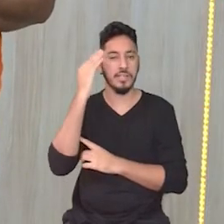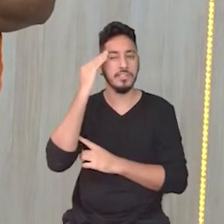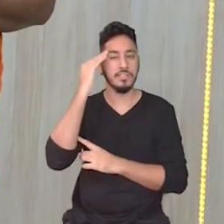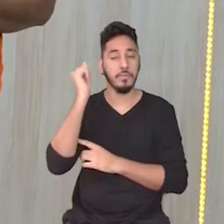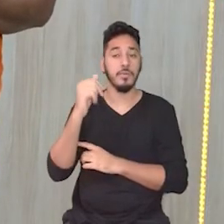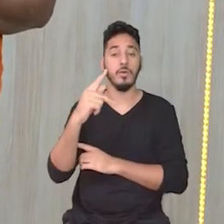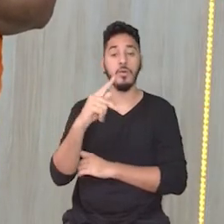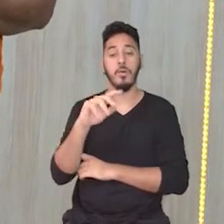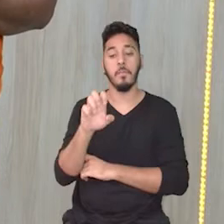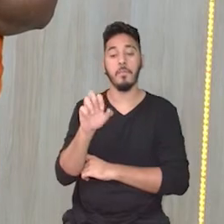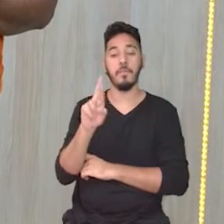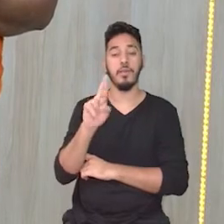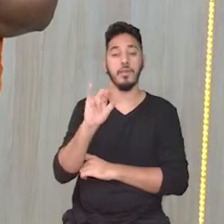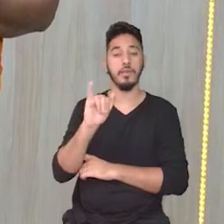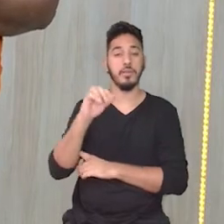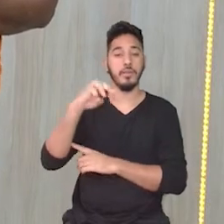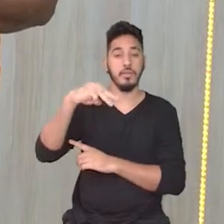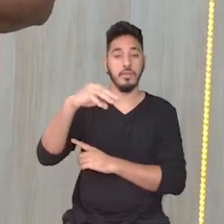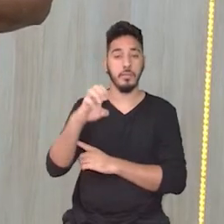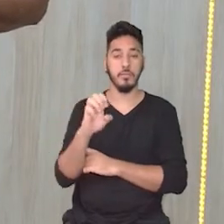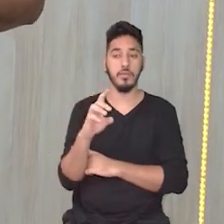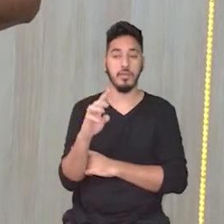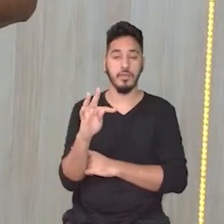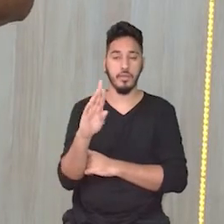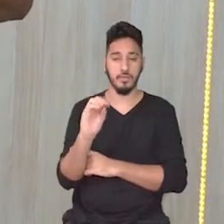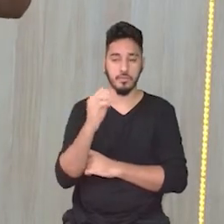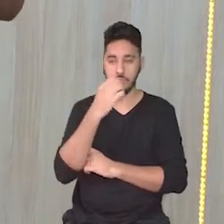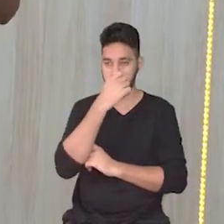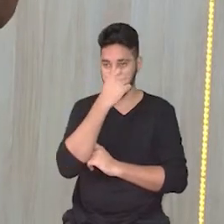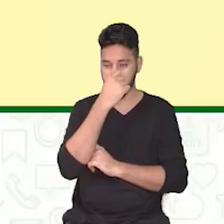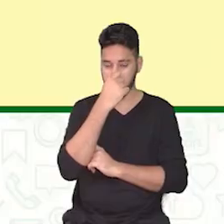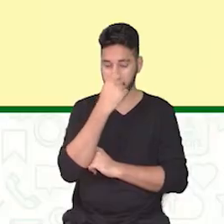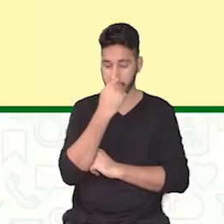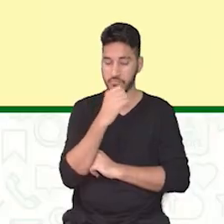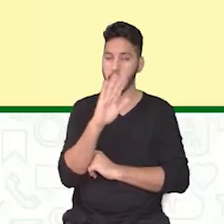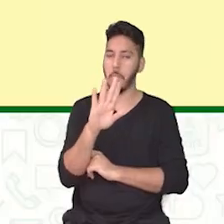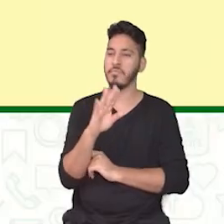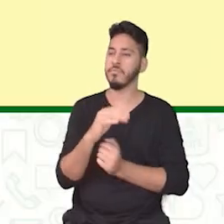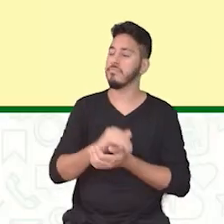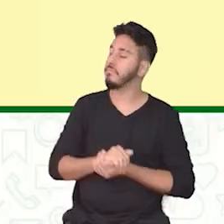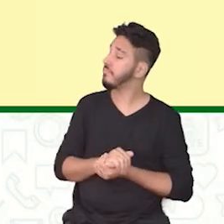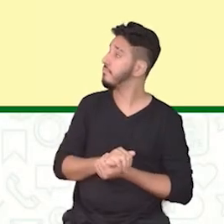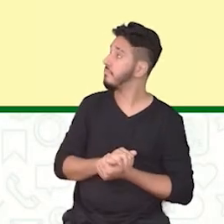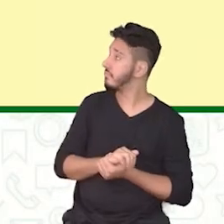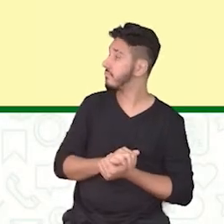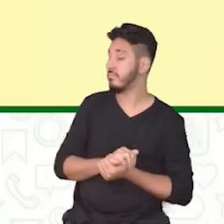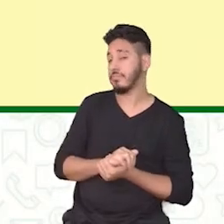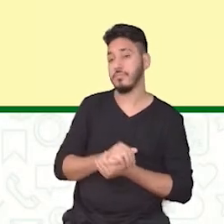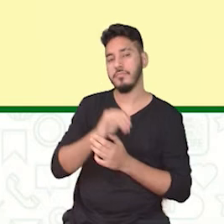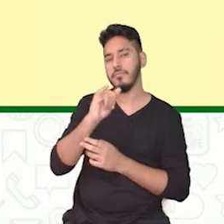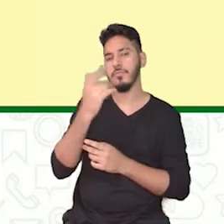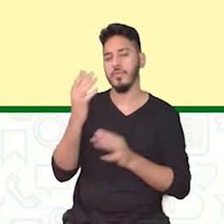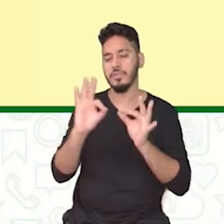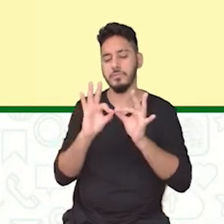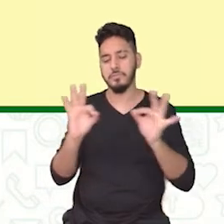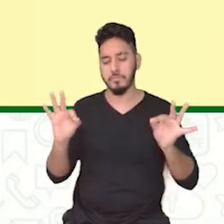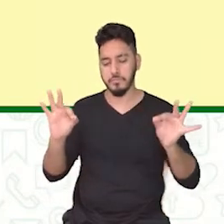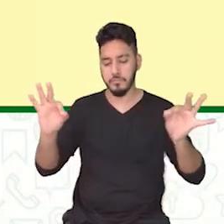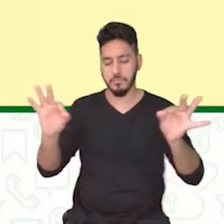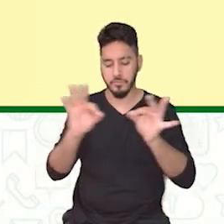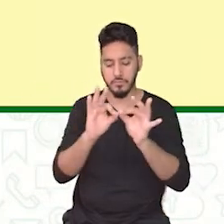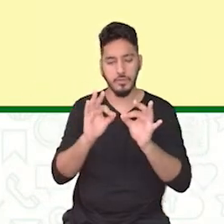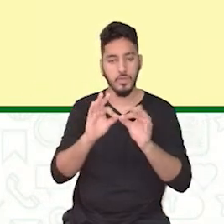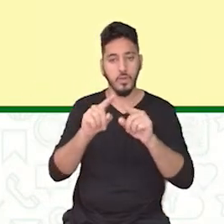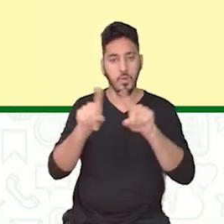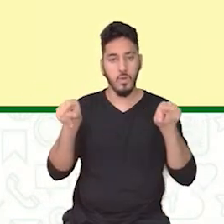perímetro. Vamos lá? Olha só. Então, se eu fosse medir o quarto, seria